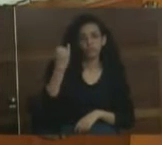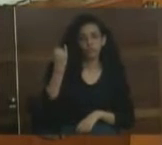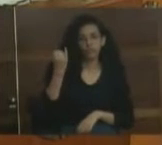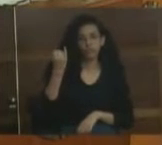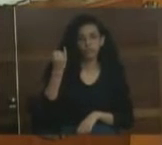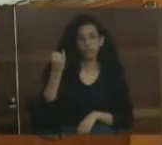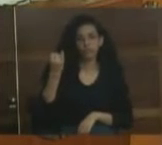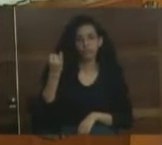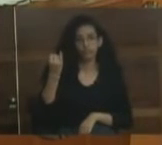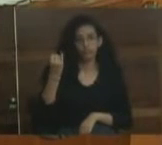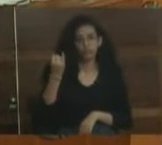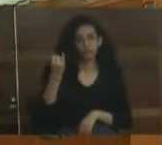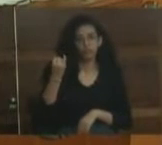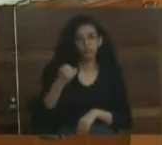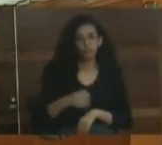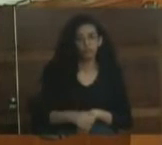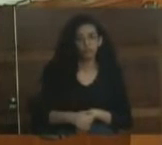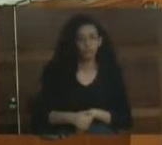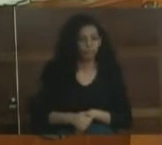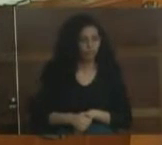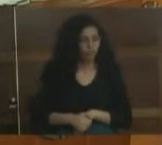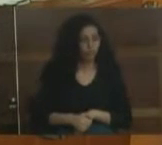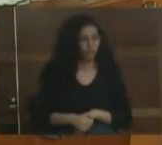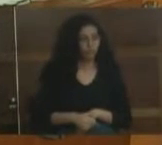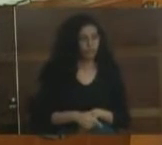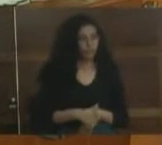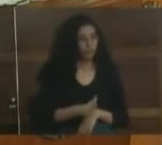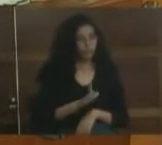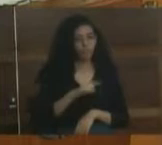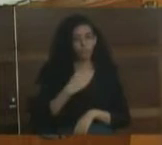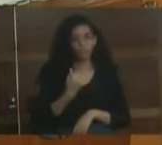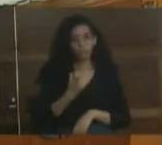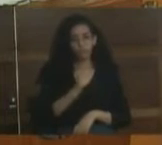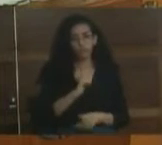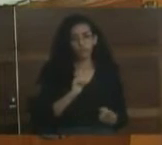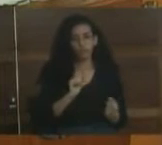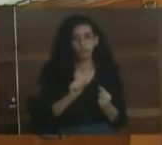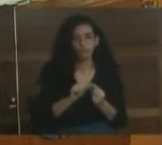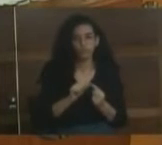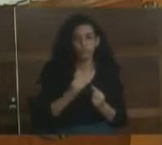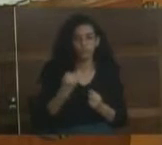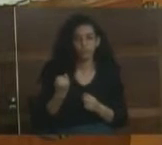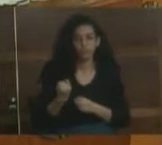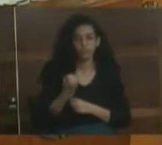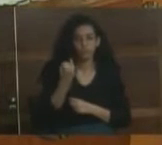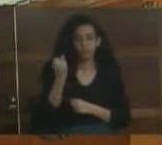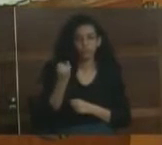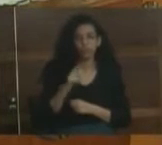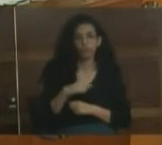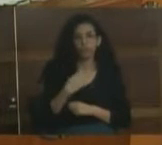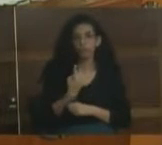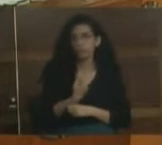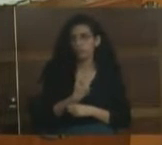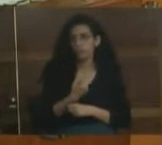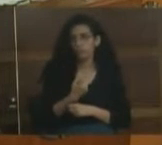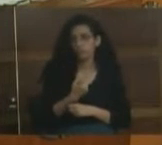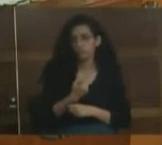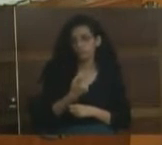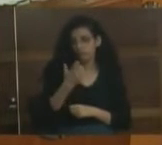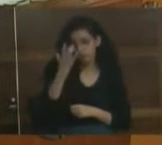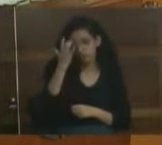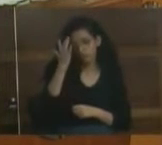na questão da gestão pública então a controladoria tem essa missão importante que nós achamos que